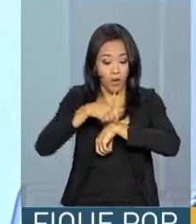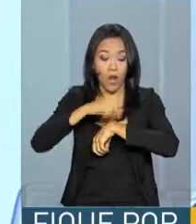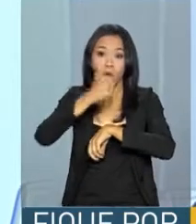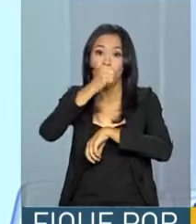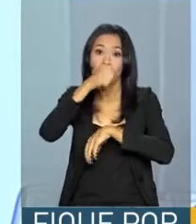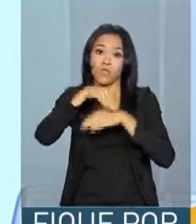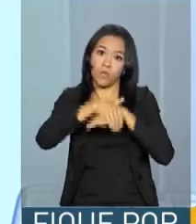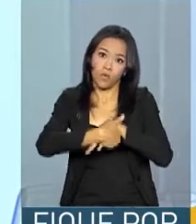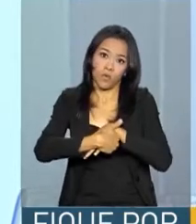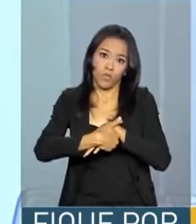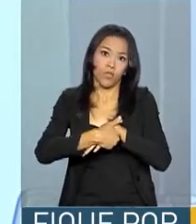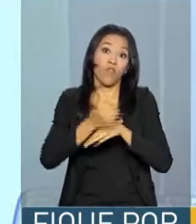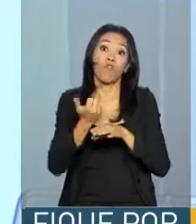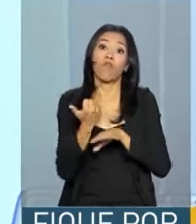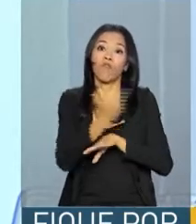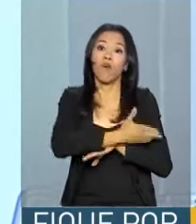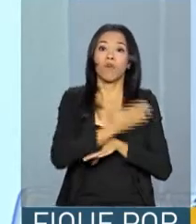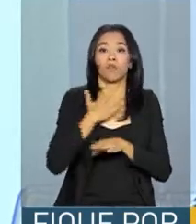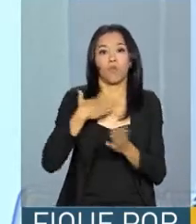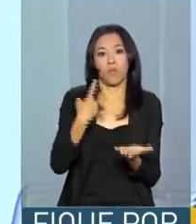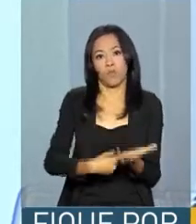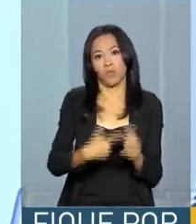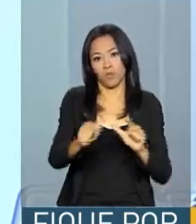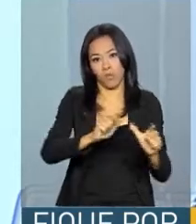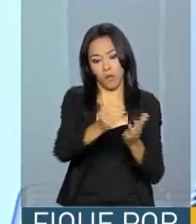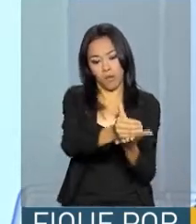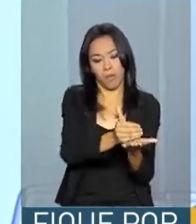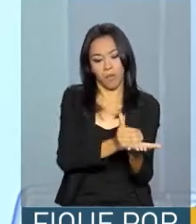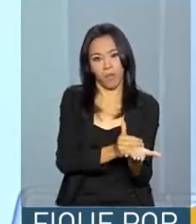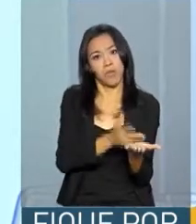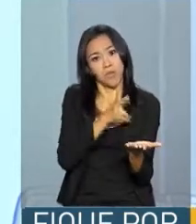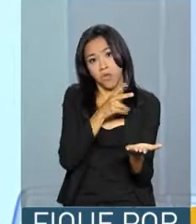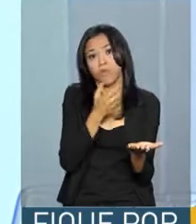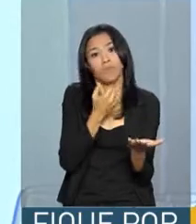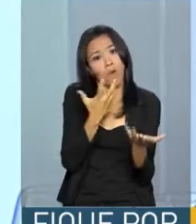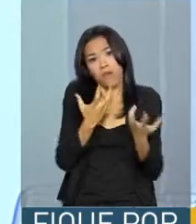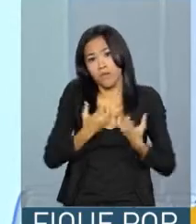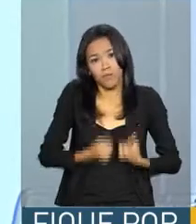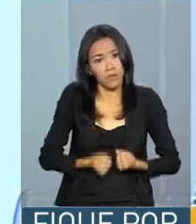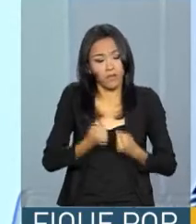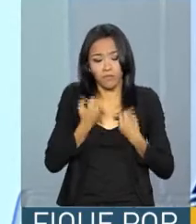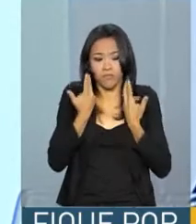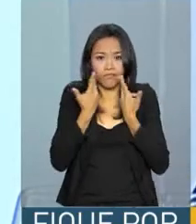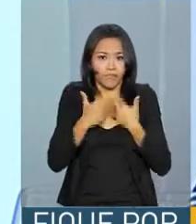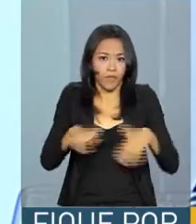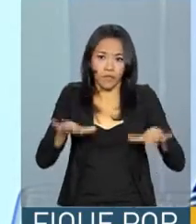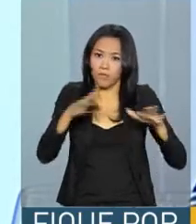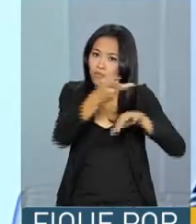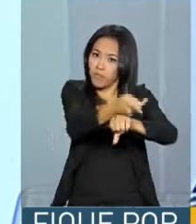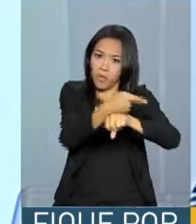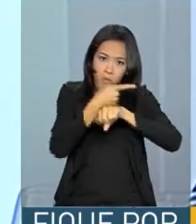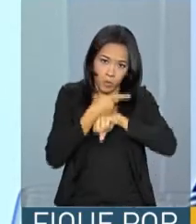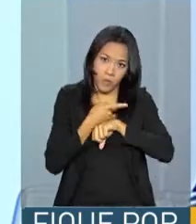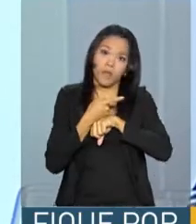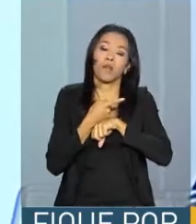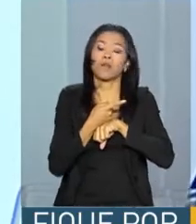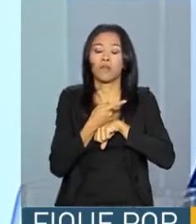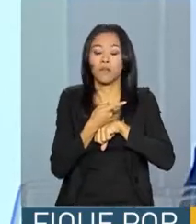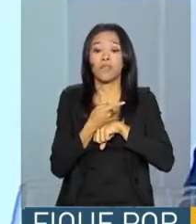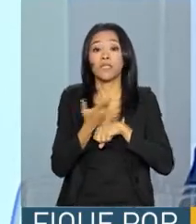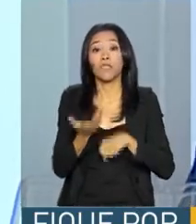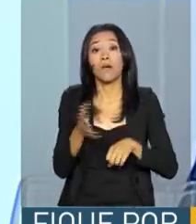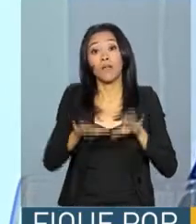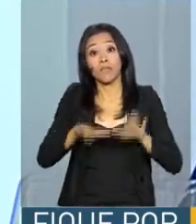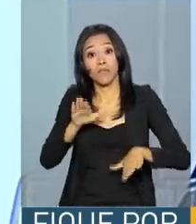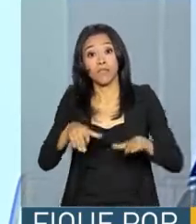Jaburu, fora da agenda, da tal agenda, né? E isso eu recebo com toda a franqueza lá no meu gabinete.